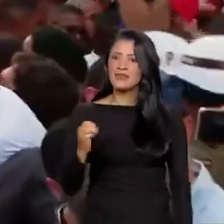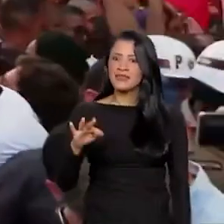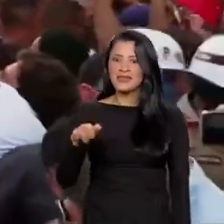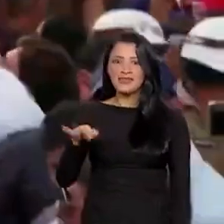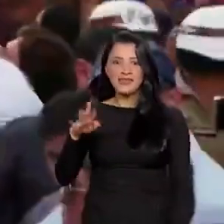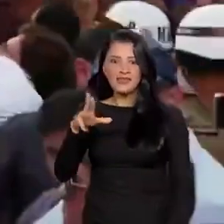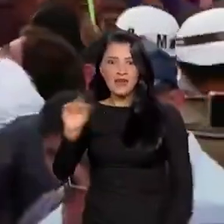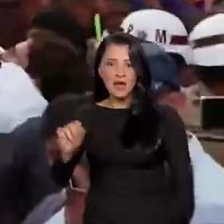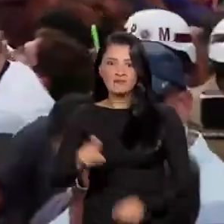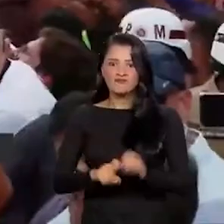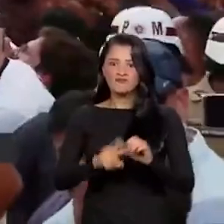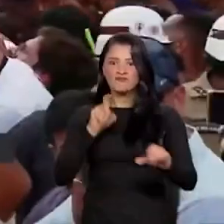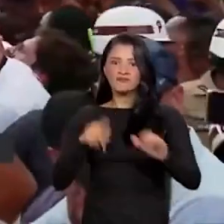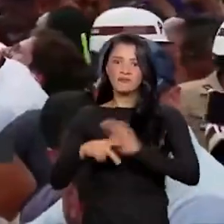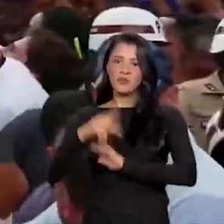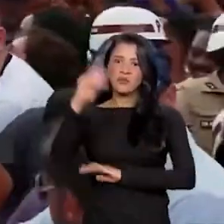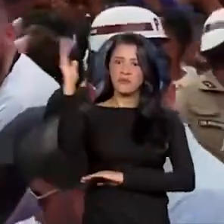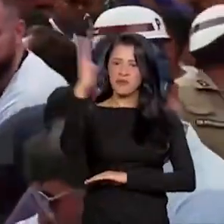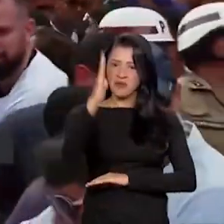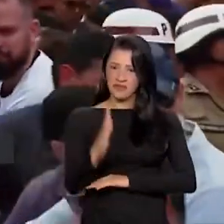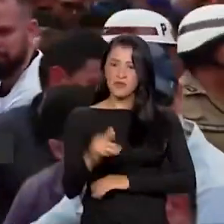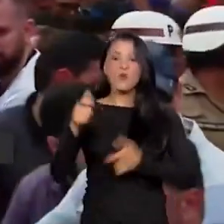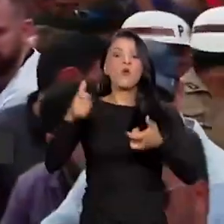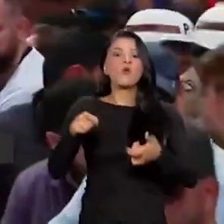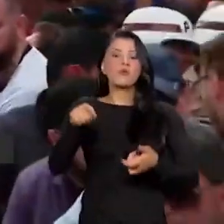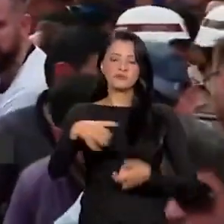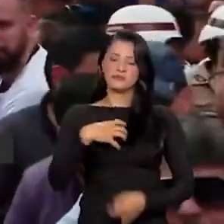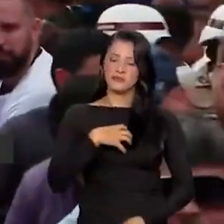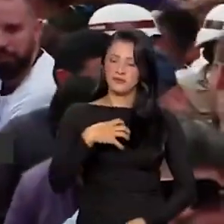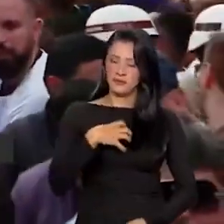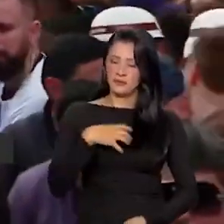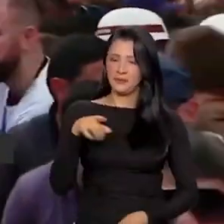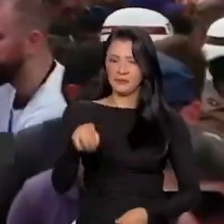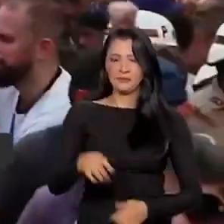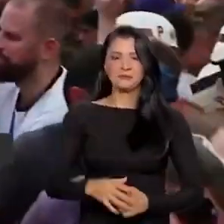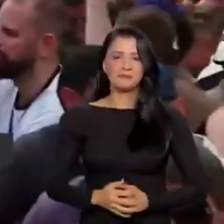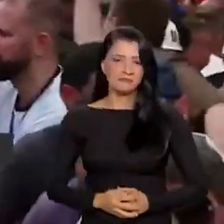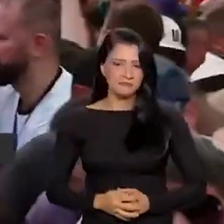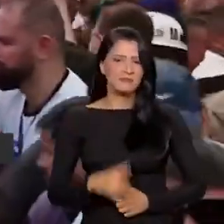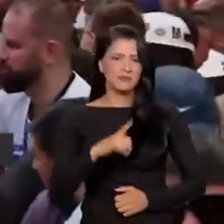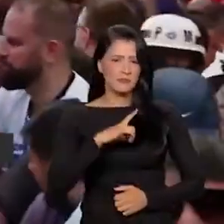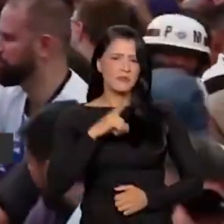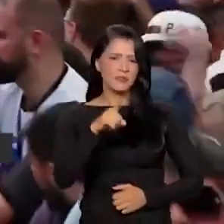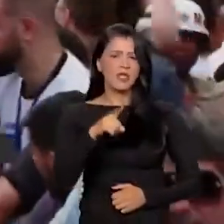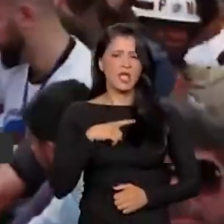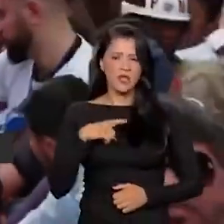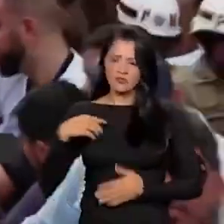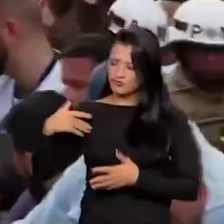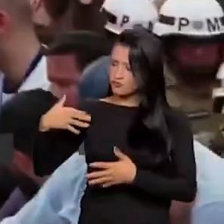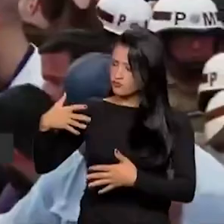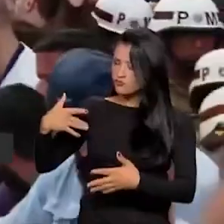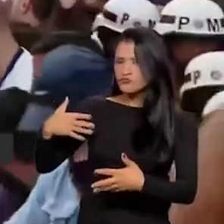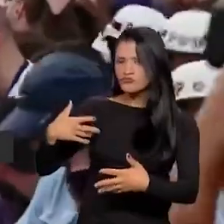Da independência do Brasil na Bahia. Existe um percurso